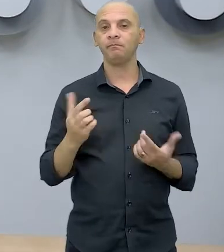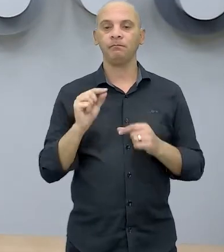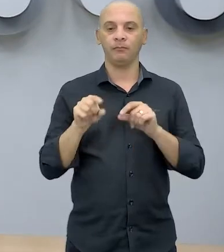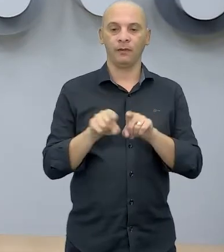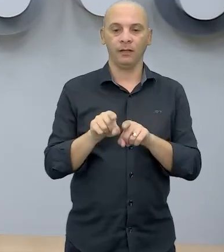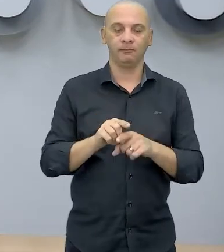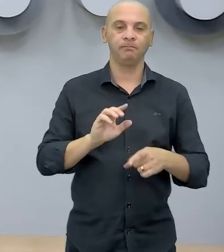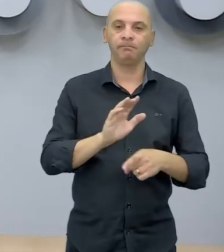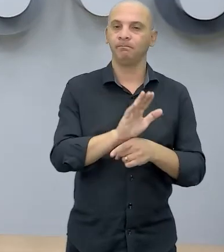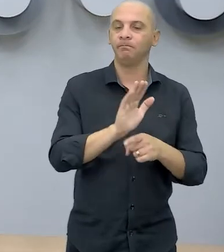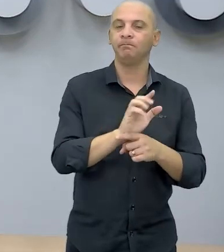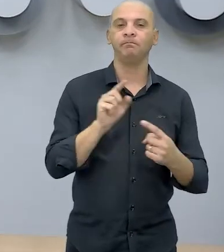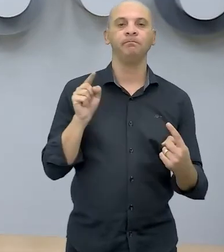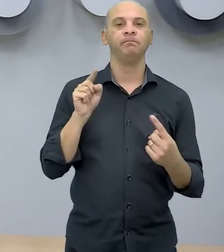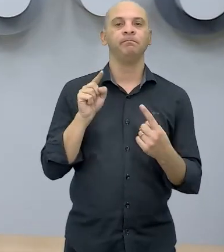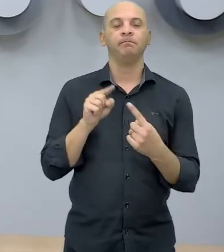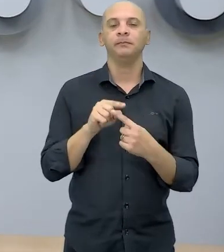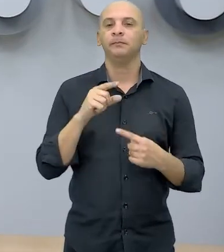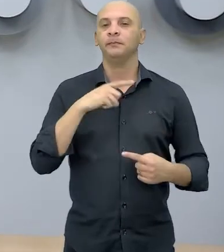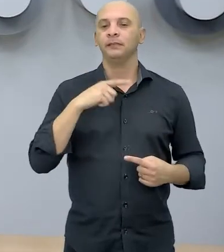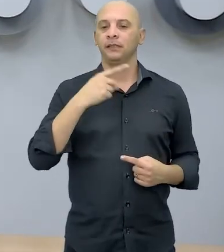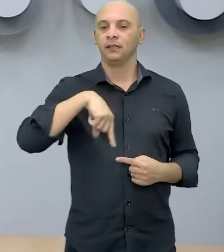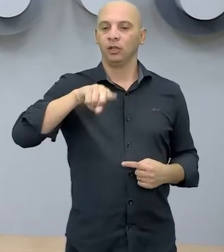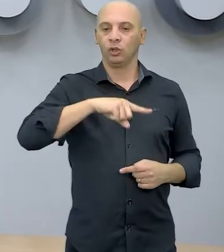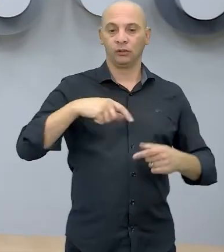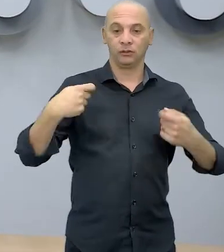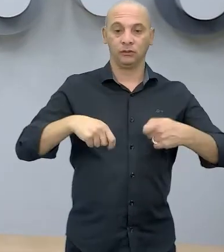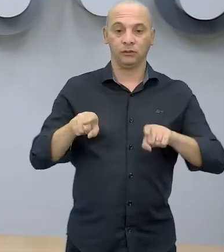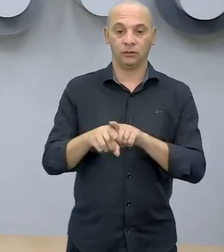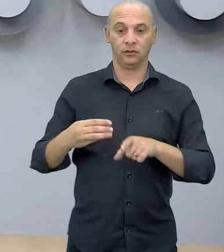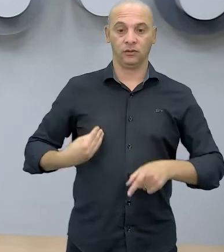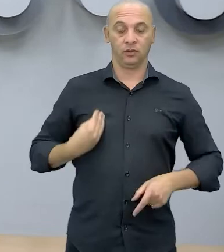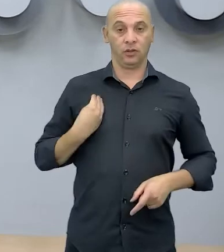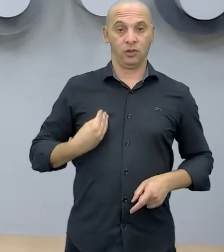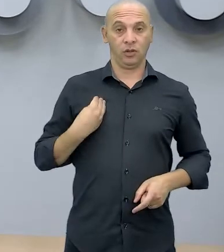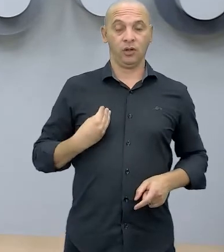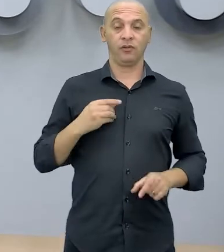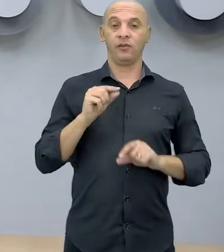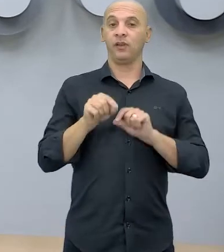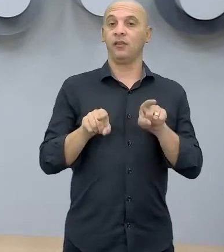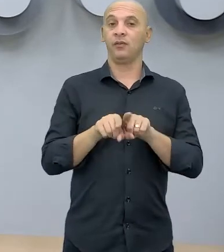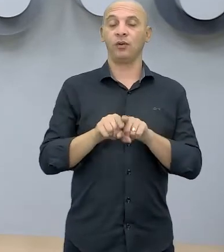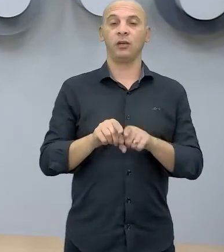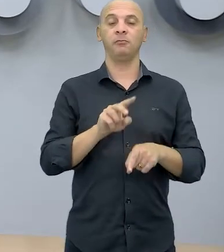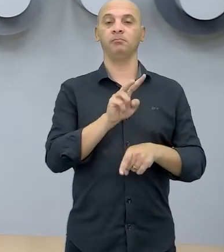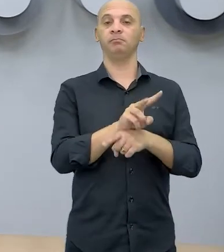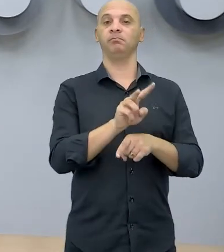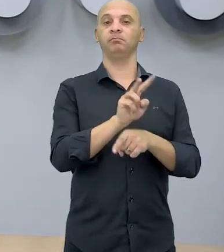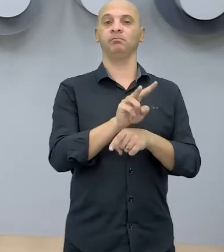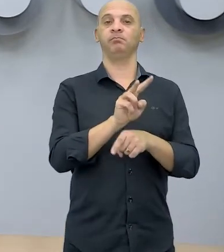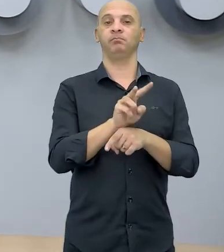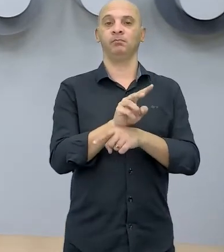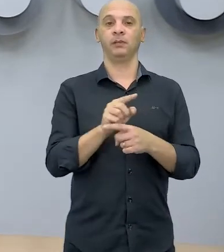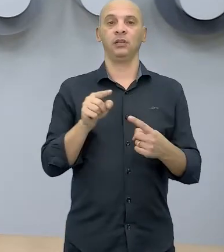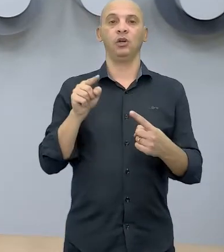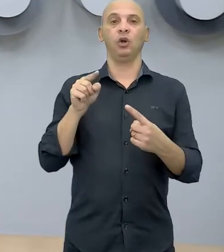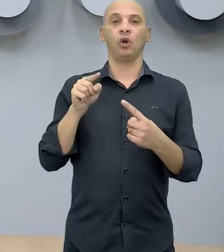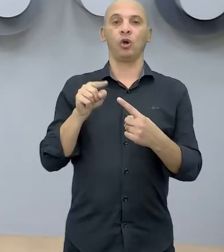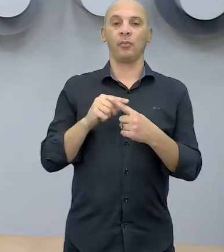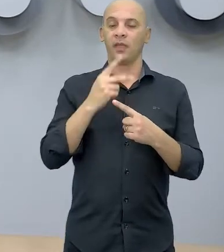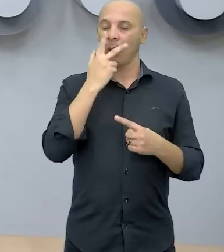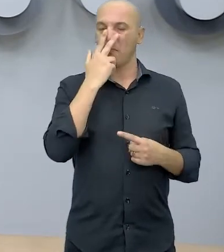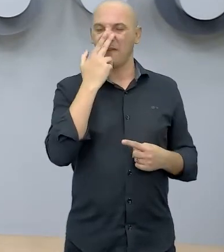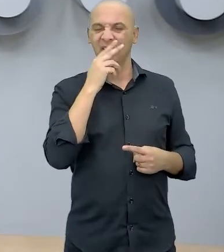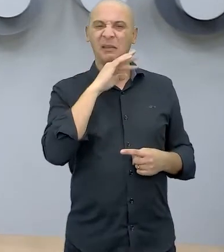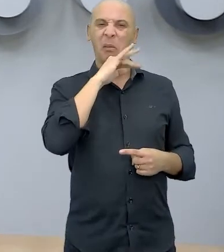pela defesa, né, de que nós estejamos vivendo um capitalismo de vigilância que seria uma espécie de monstro que